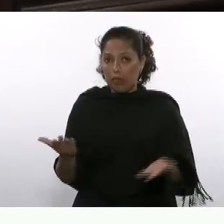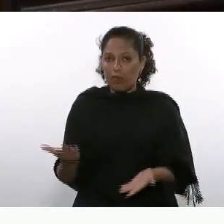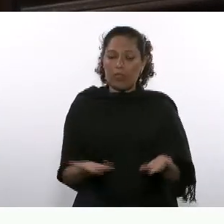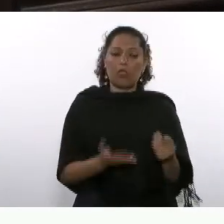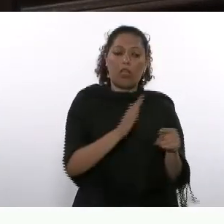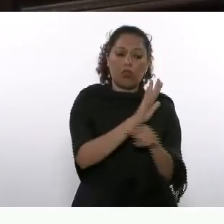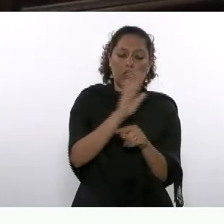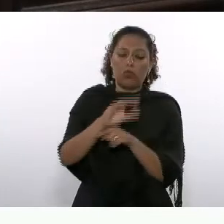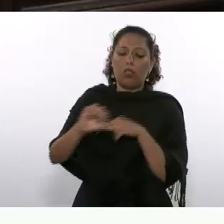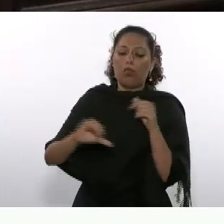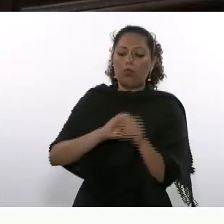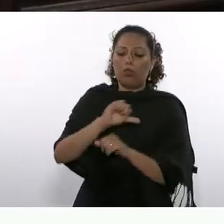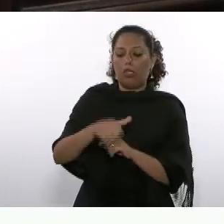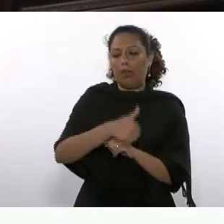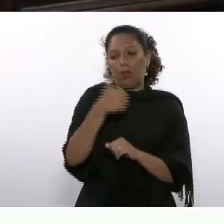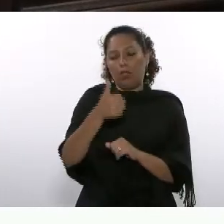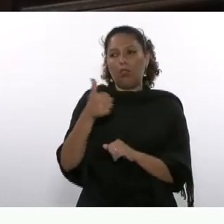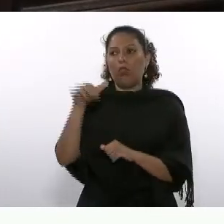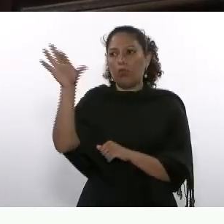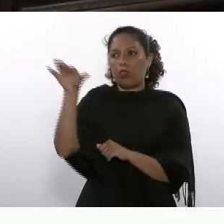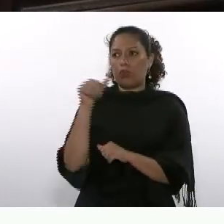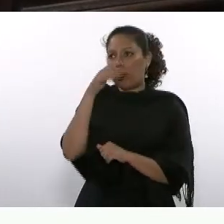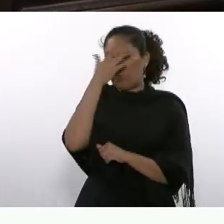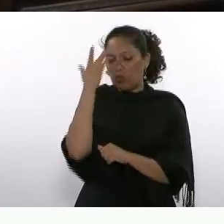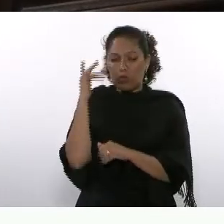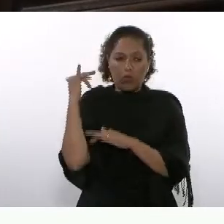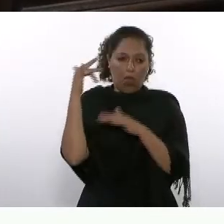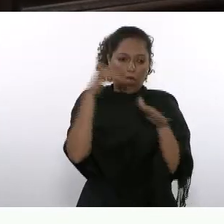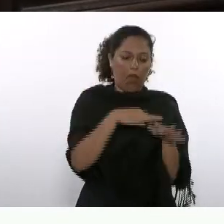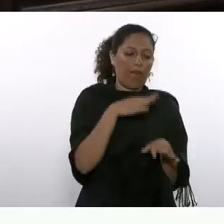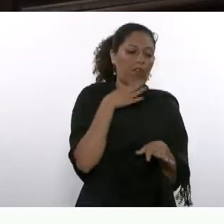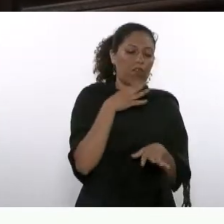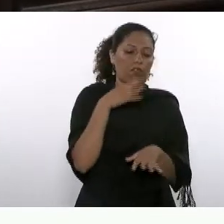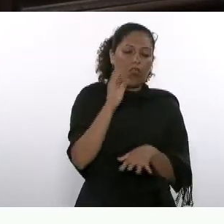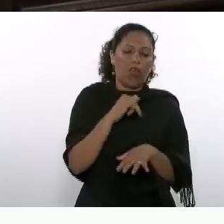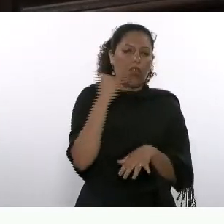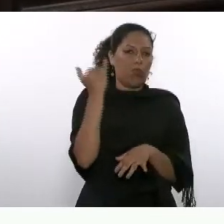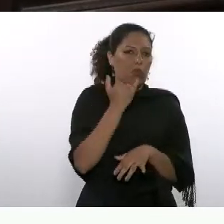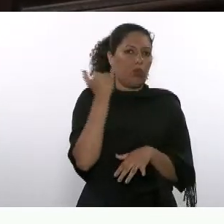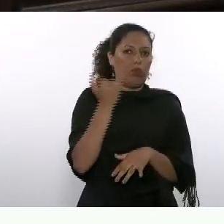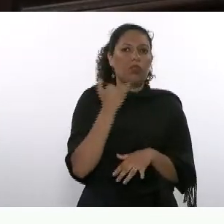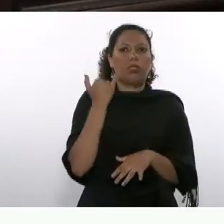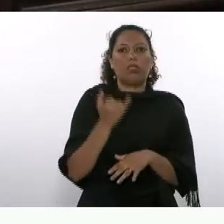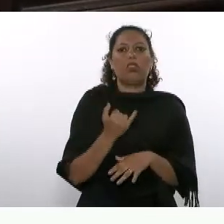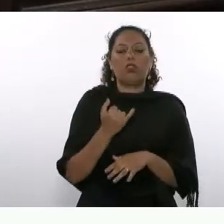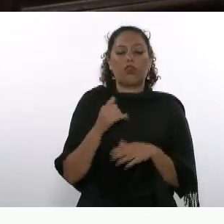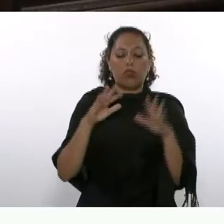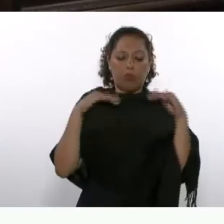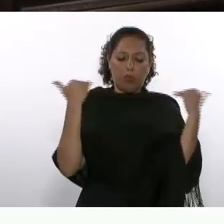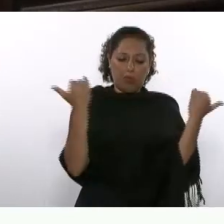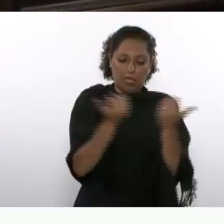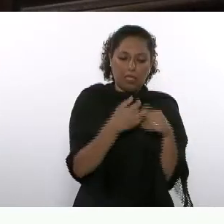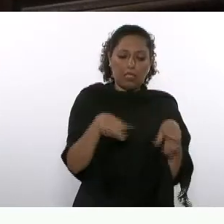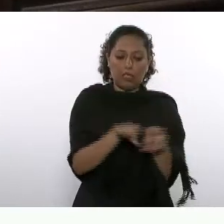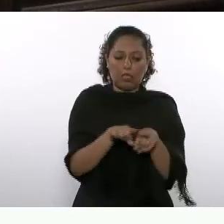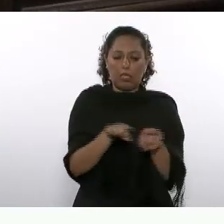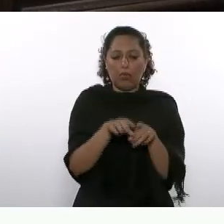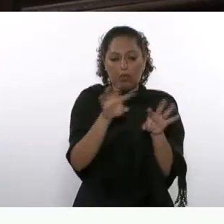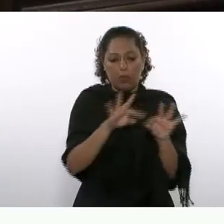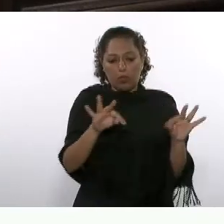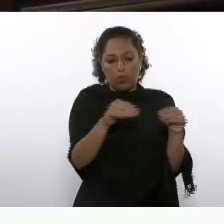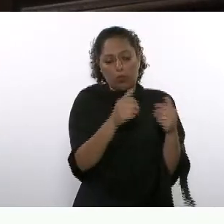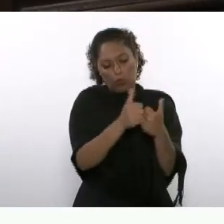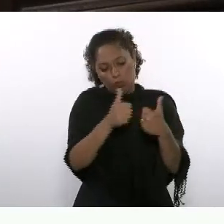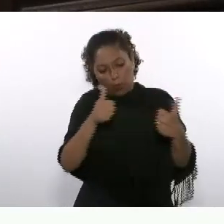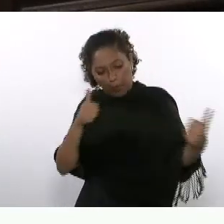fazer com que mais pessoas venham para o estado para conhecer, eu acho que é fundamental, né, para o Maracanã, mas também para o entorno do